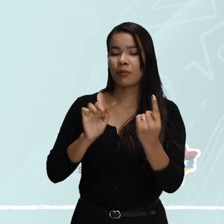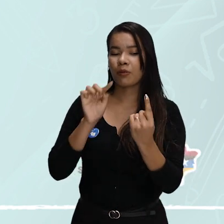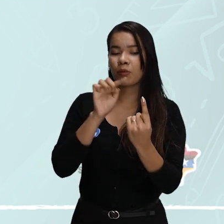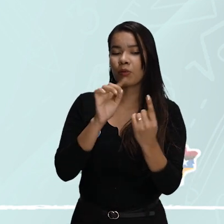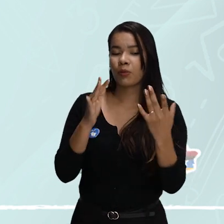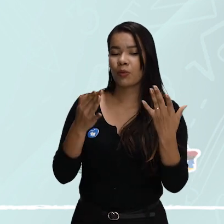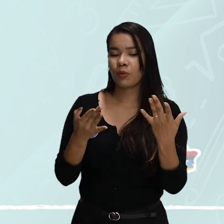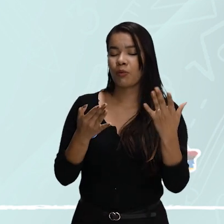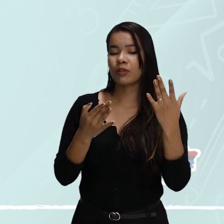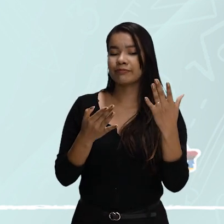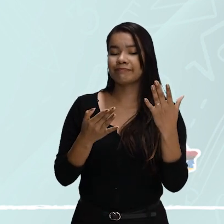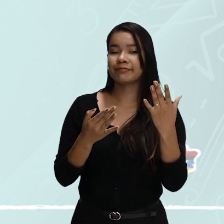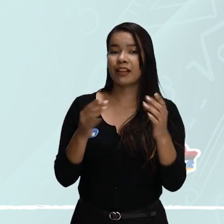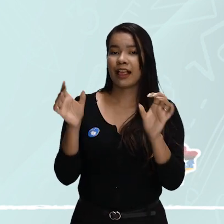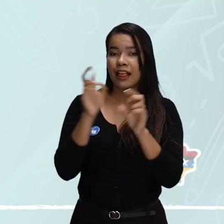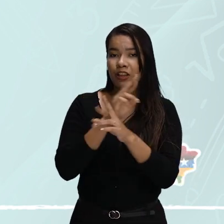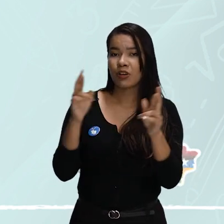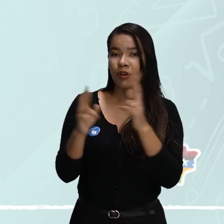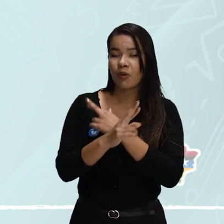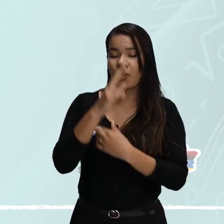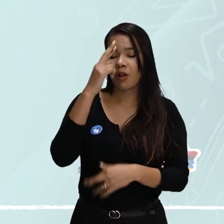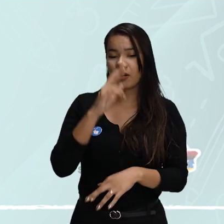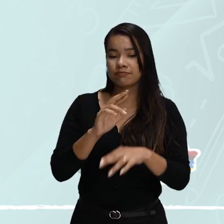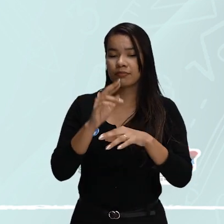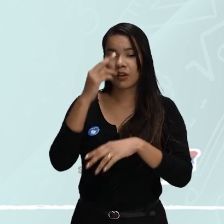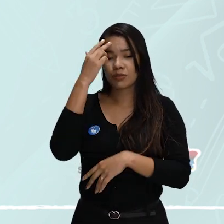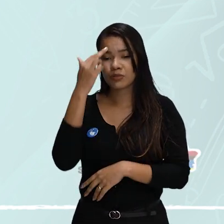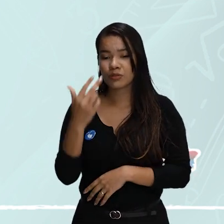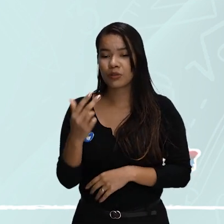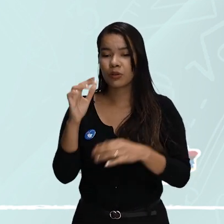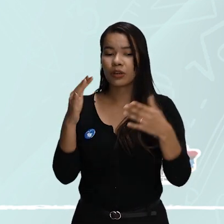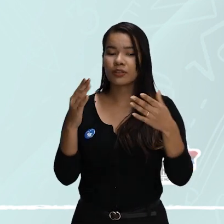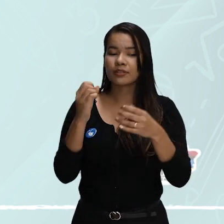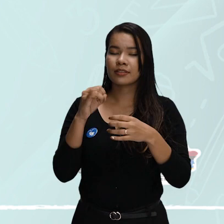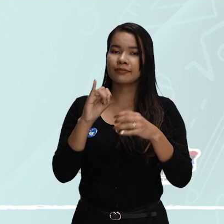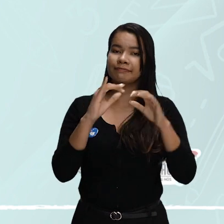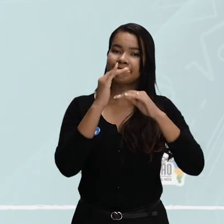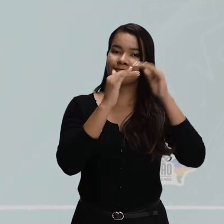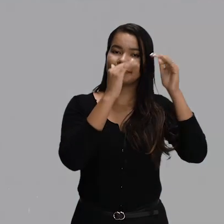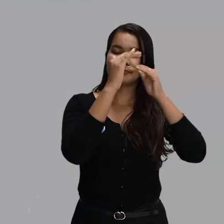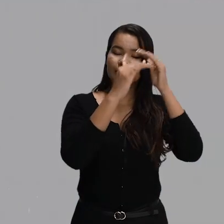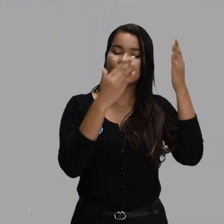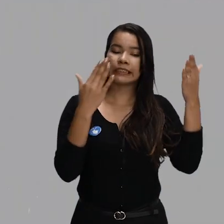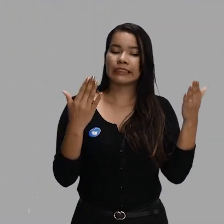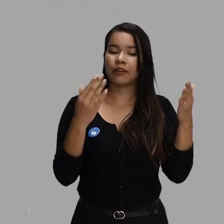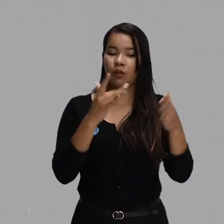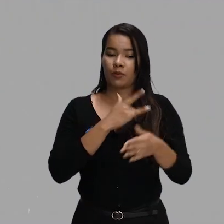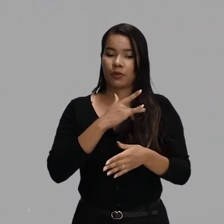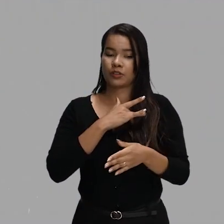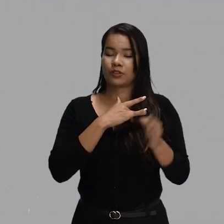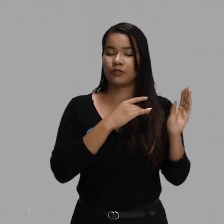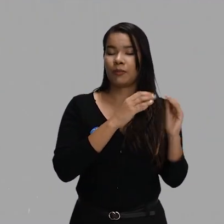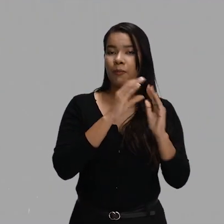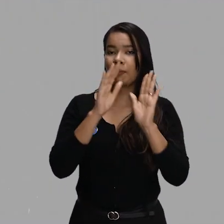subordinada ao quadro histórico em que se processou. O romantismo traz subjetividade,